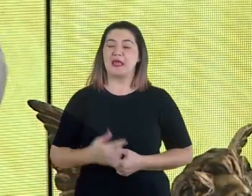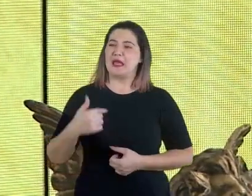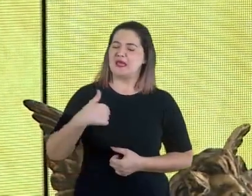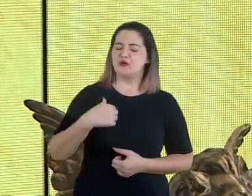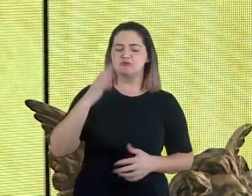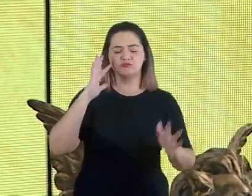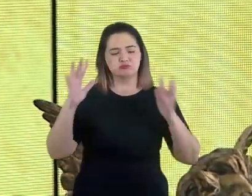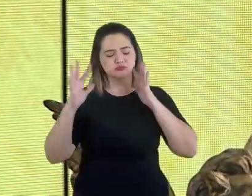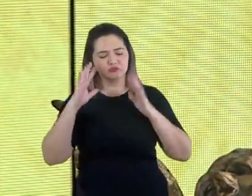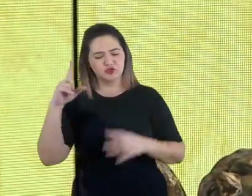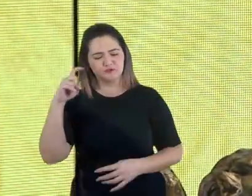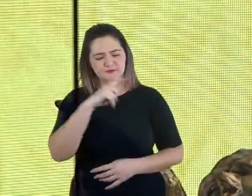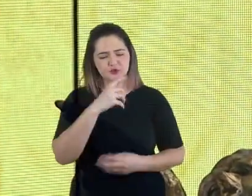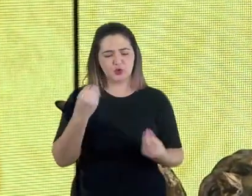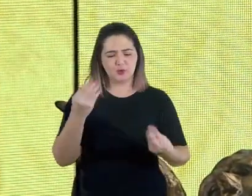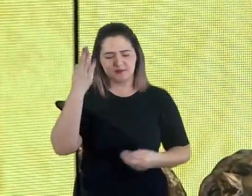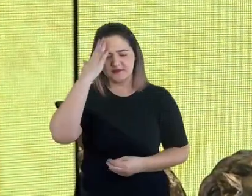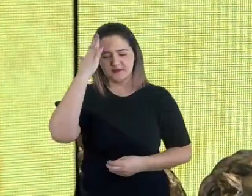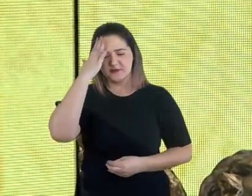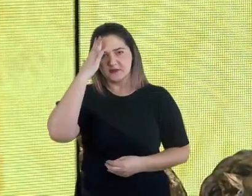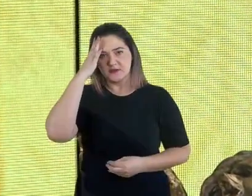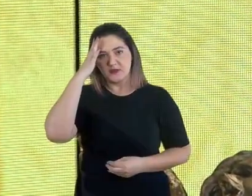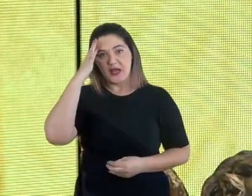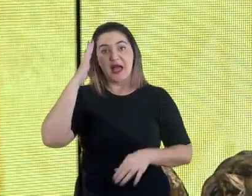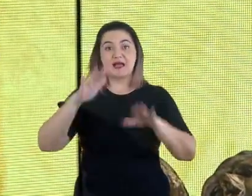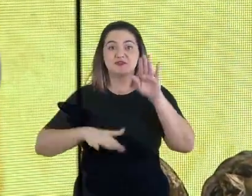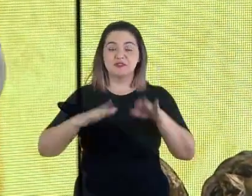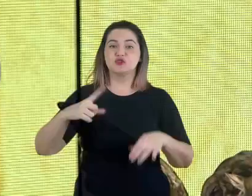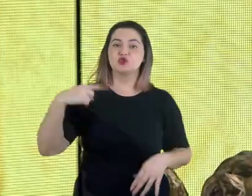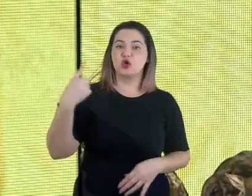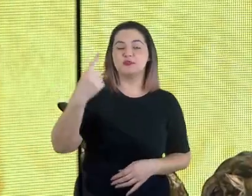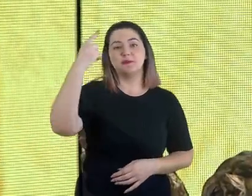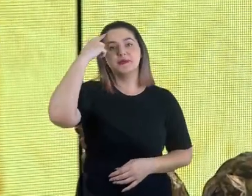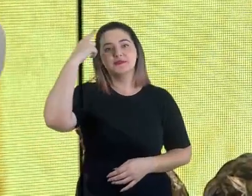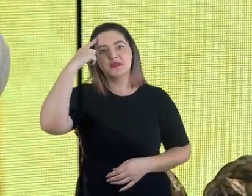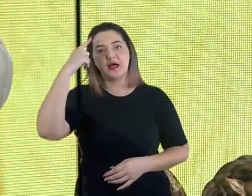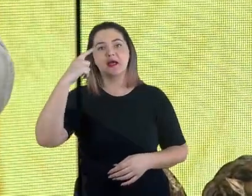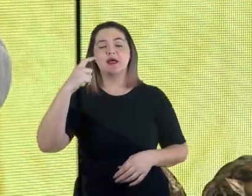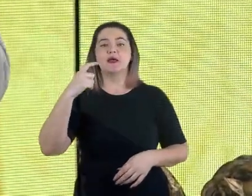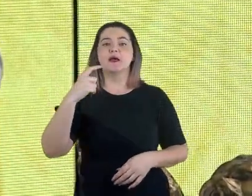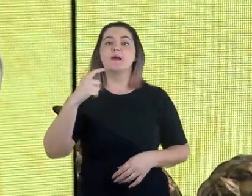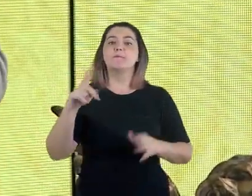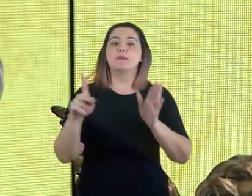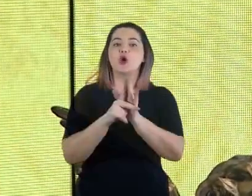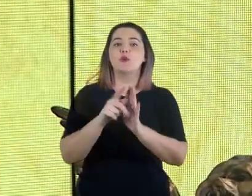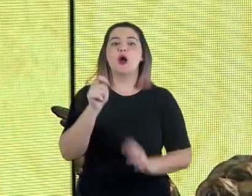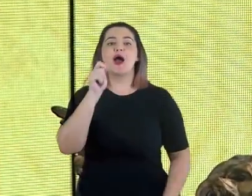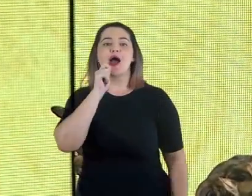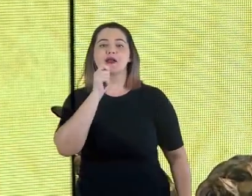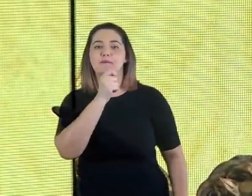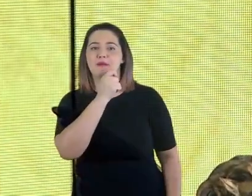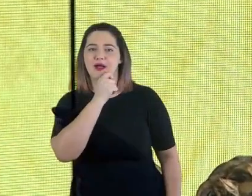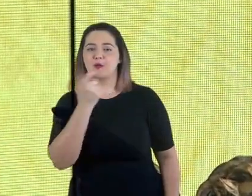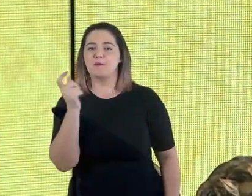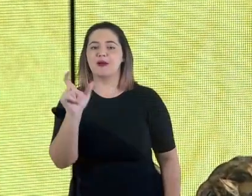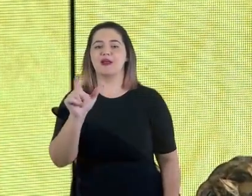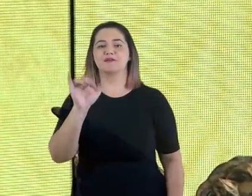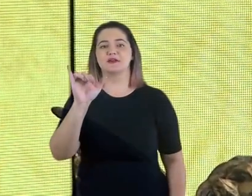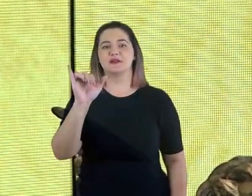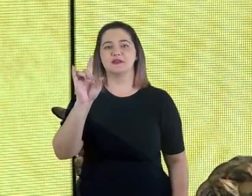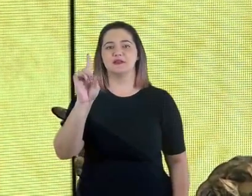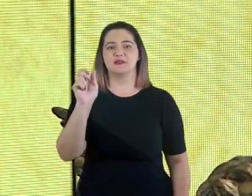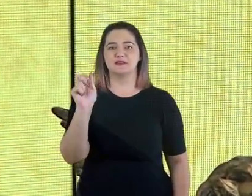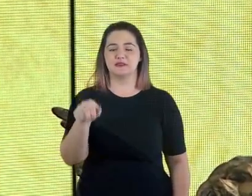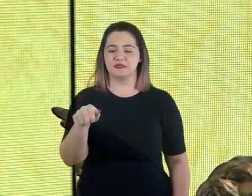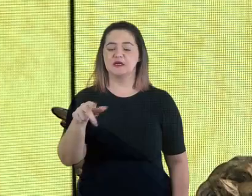argumentar até então seria o seguinte: se considerarmos que o termo aramaico idam, usado por Daniel, embora possa ter